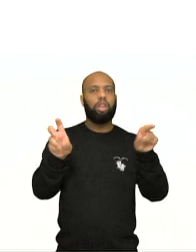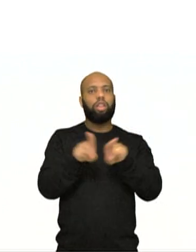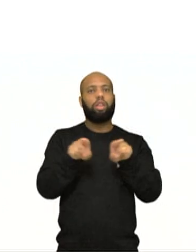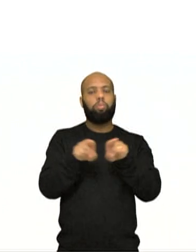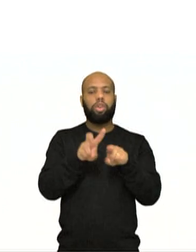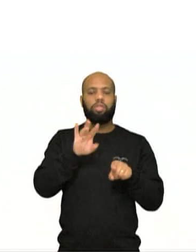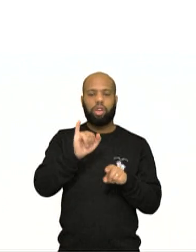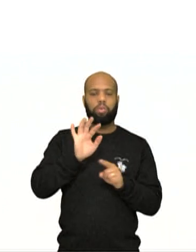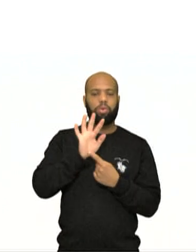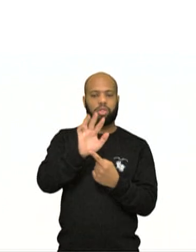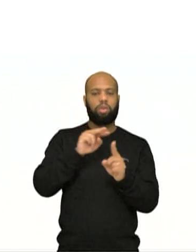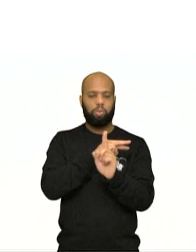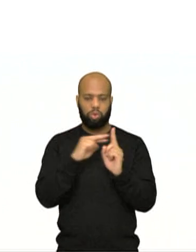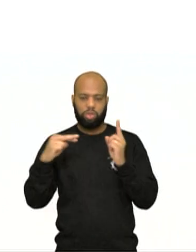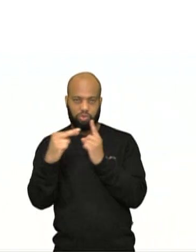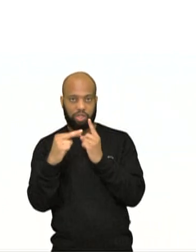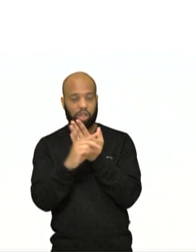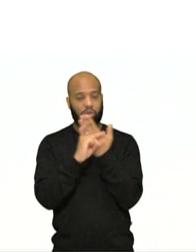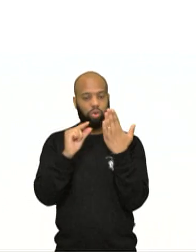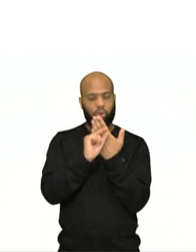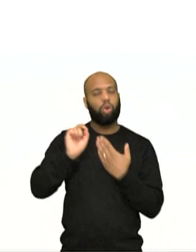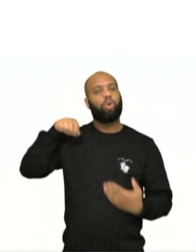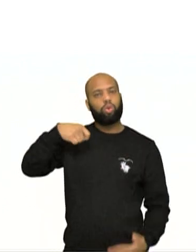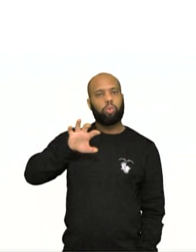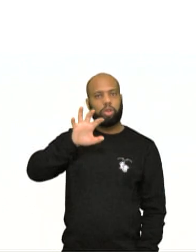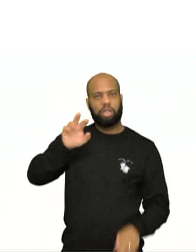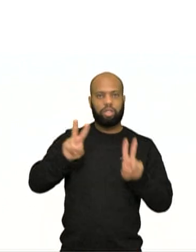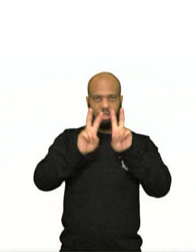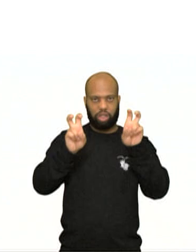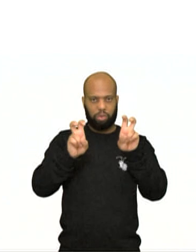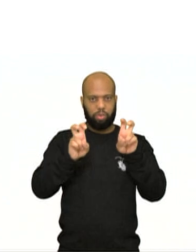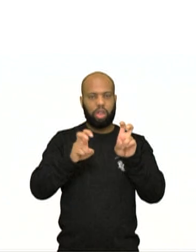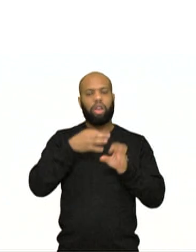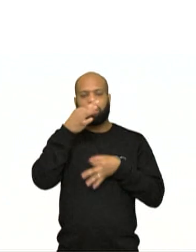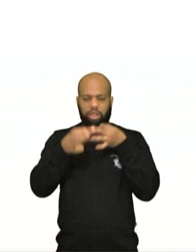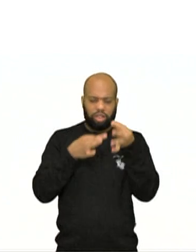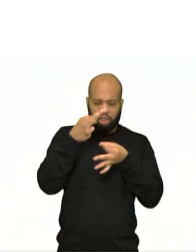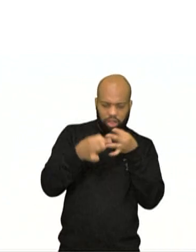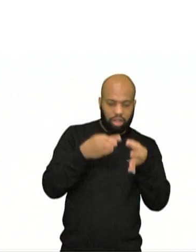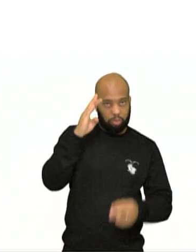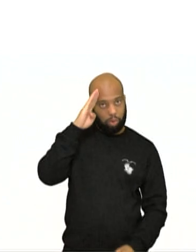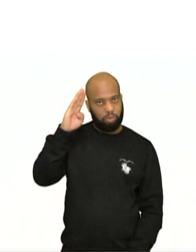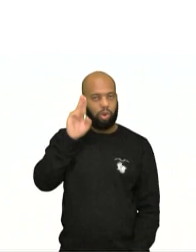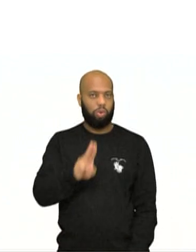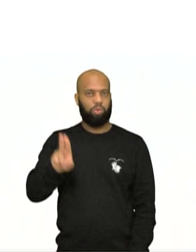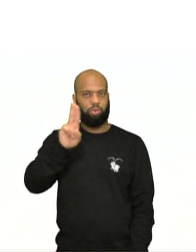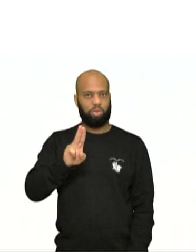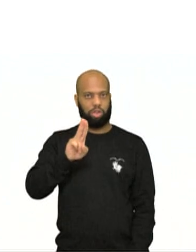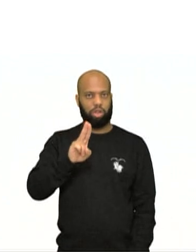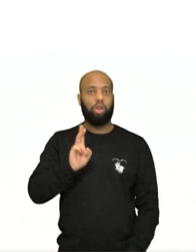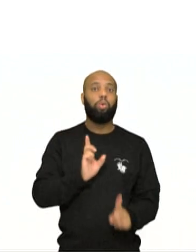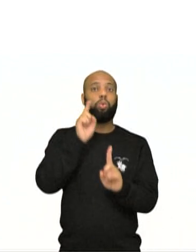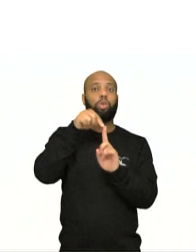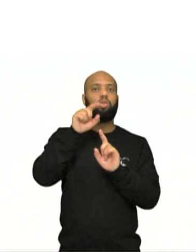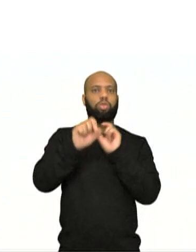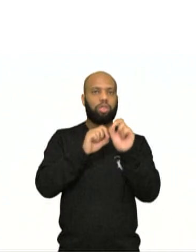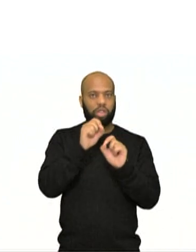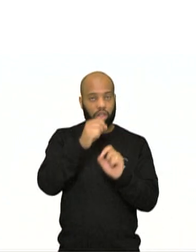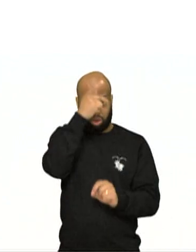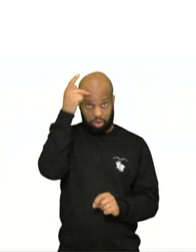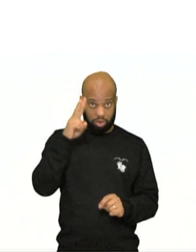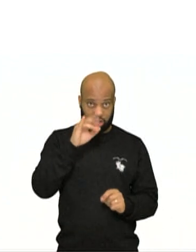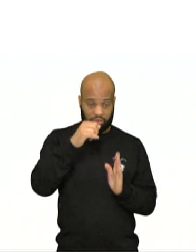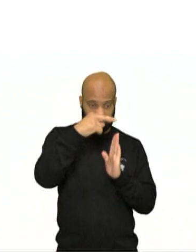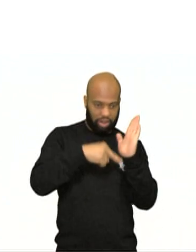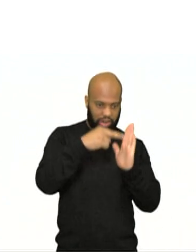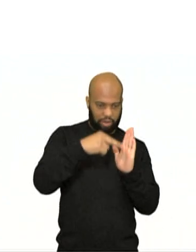de vista do autor sobre ele. A argumentação é o principal recurso utilizado, objetivando persuadir o leitor